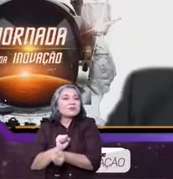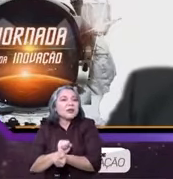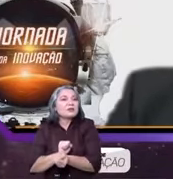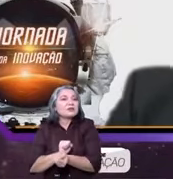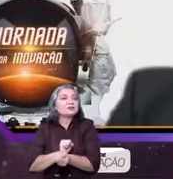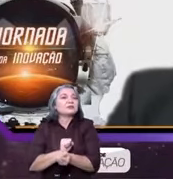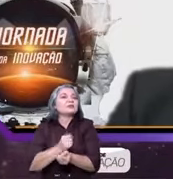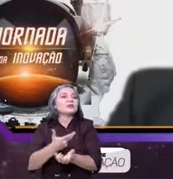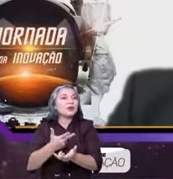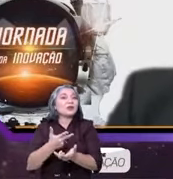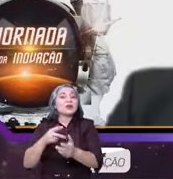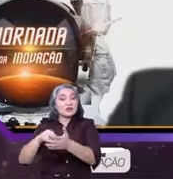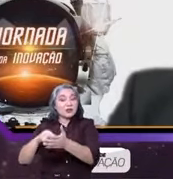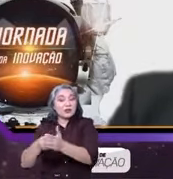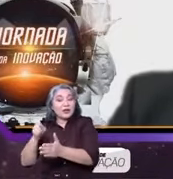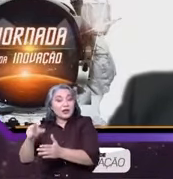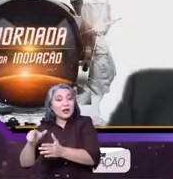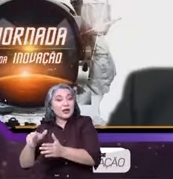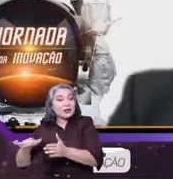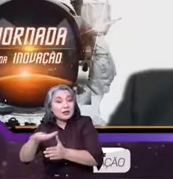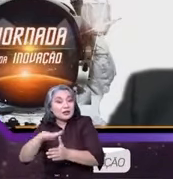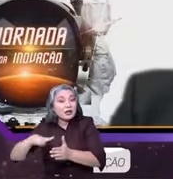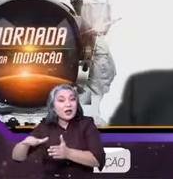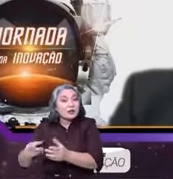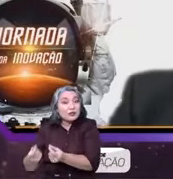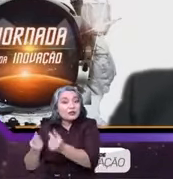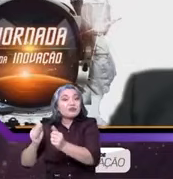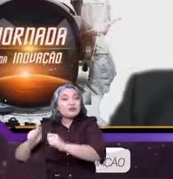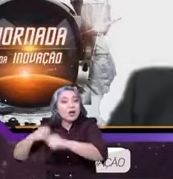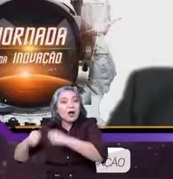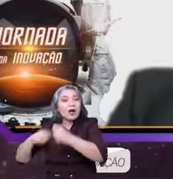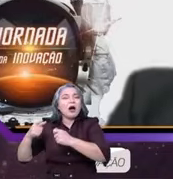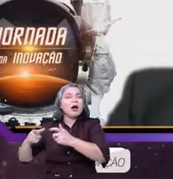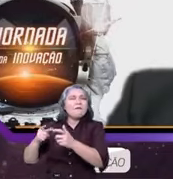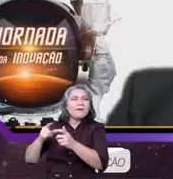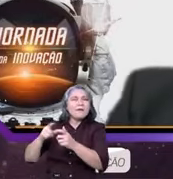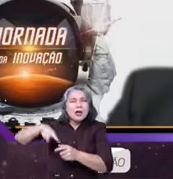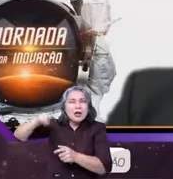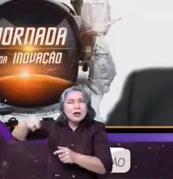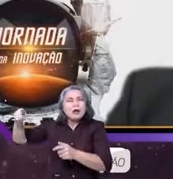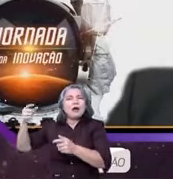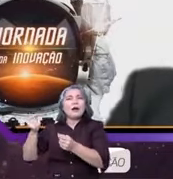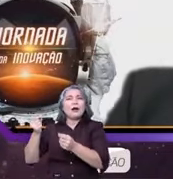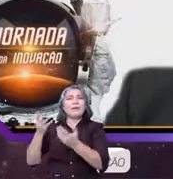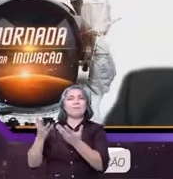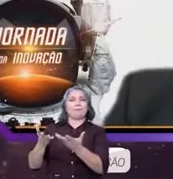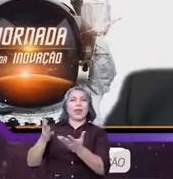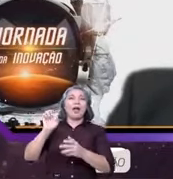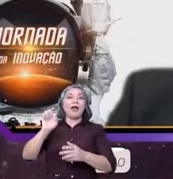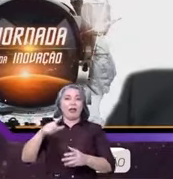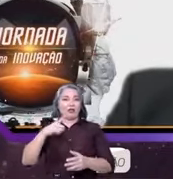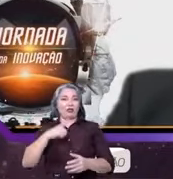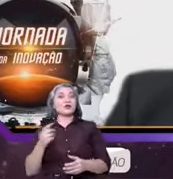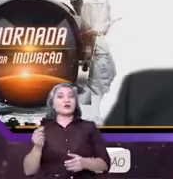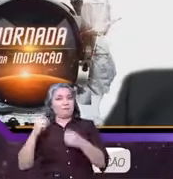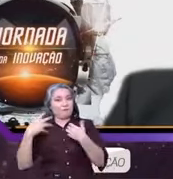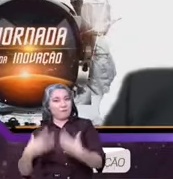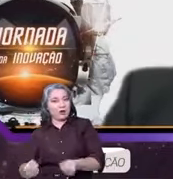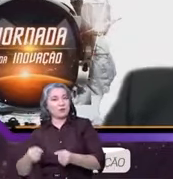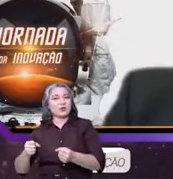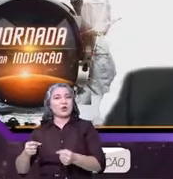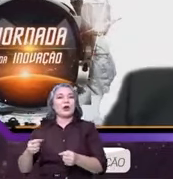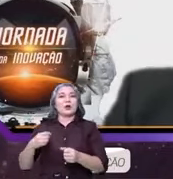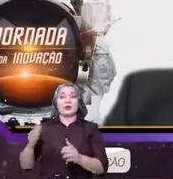segmento financeiro chegar para uma instituição financeira, e eu trabalho com instituições financeiras, chegar e falar assim, nós vamos inovar, chegar para um